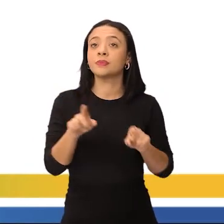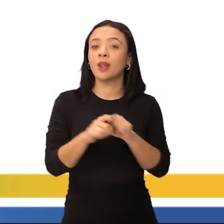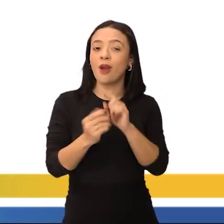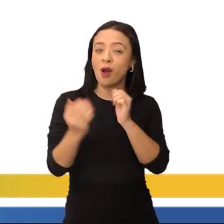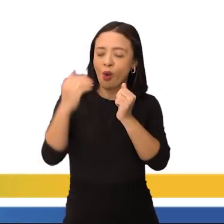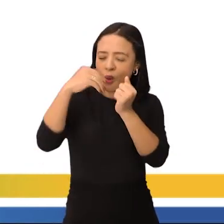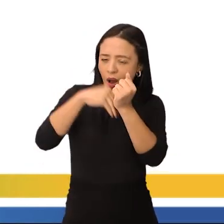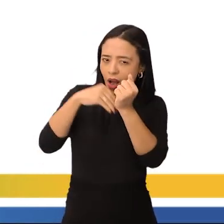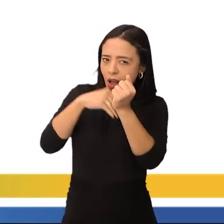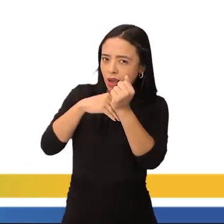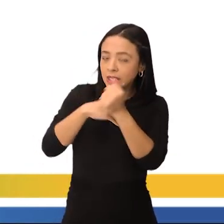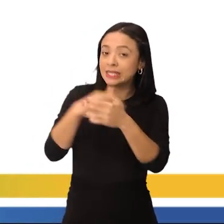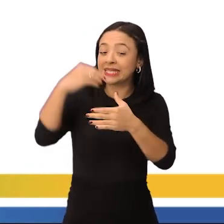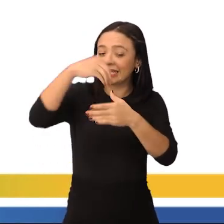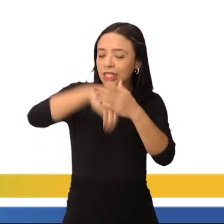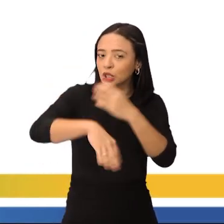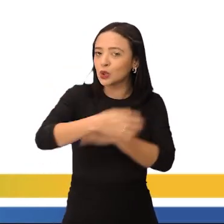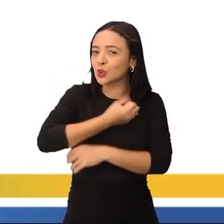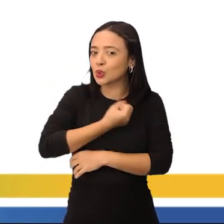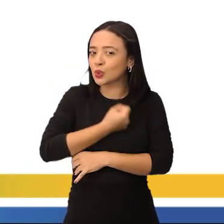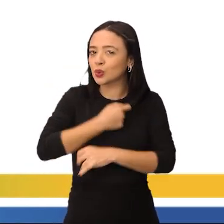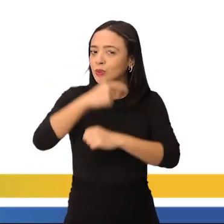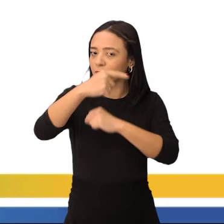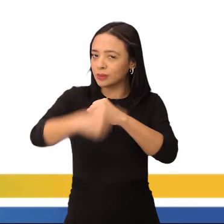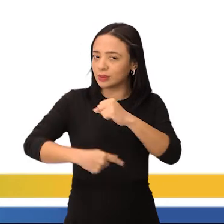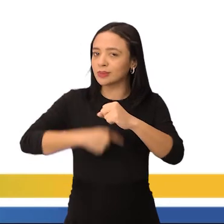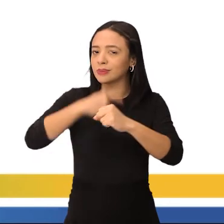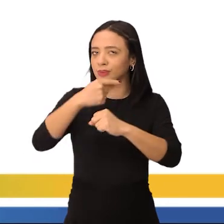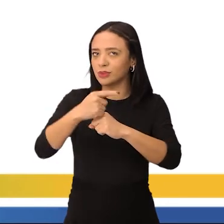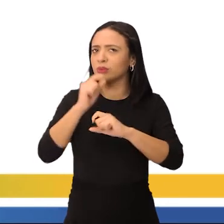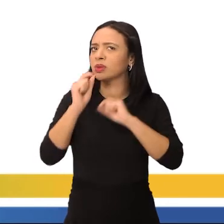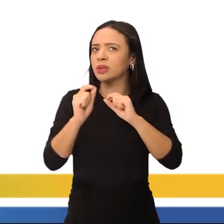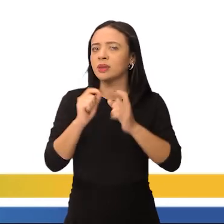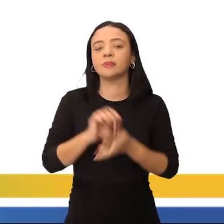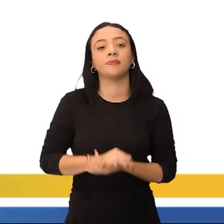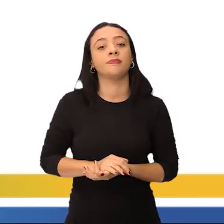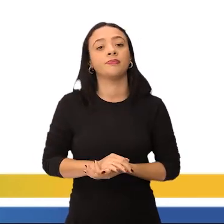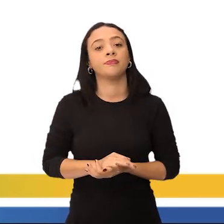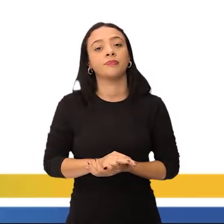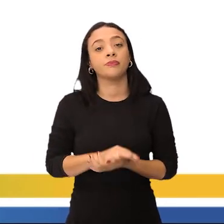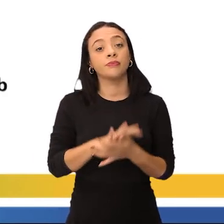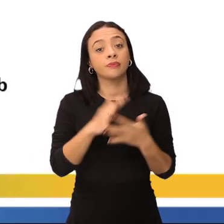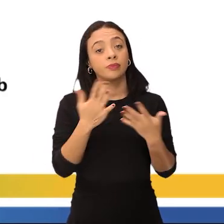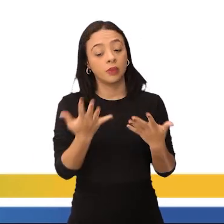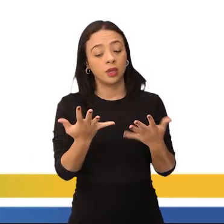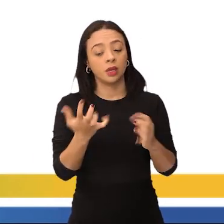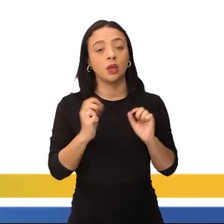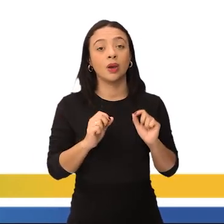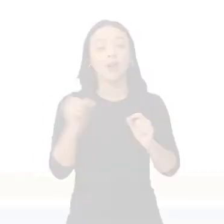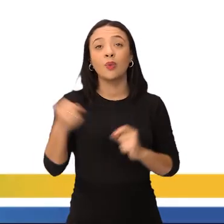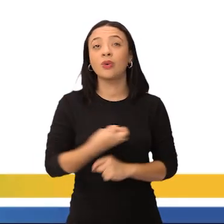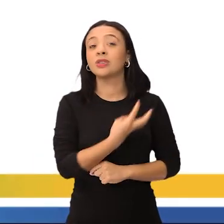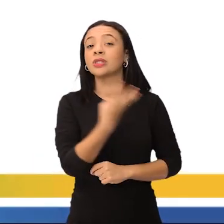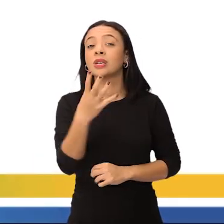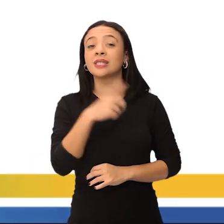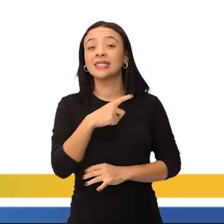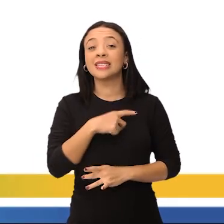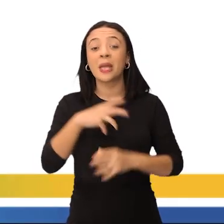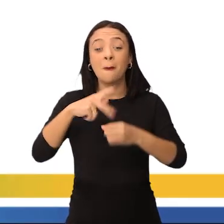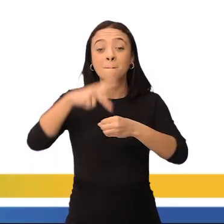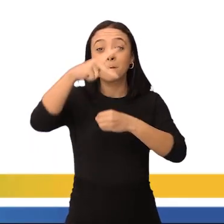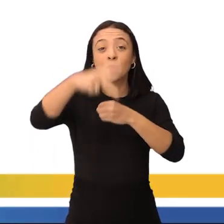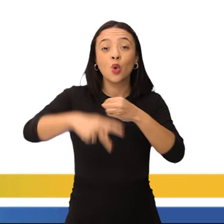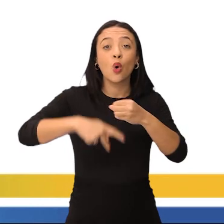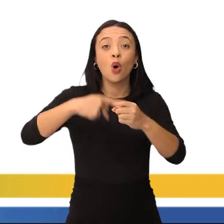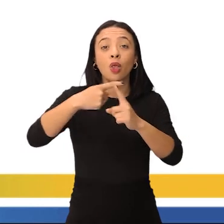escondida número atômico e o que que é o número atômico e o número atômico é a quantidade de